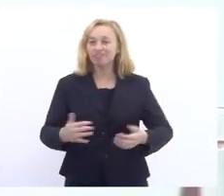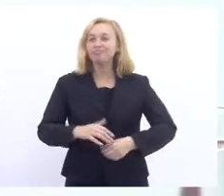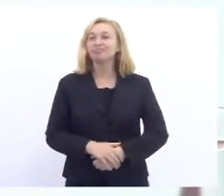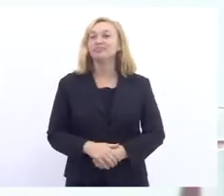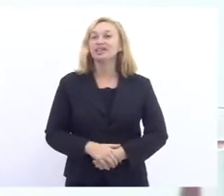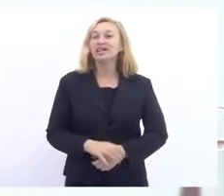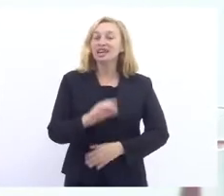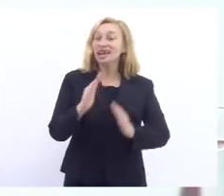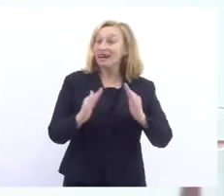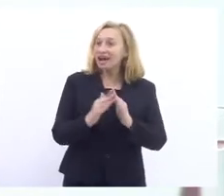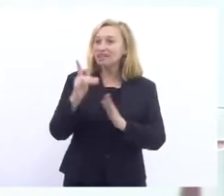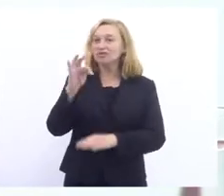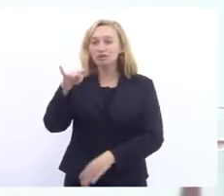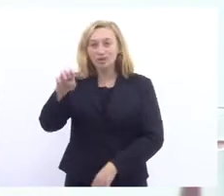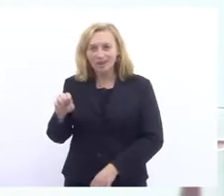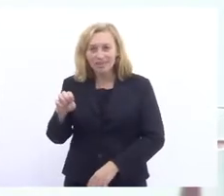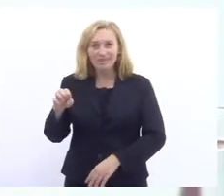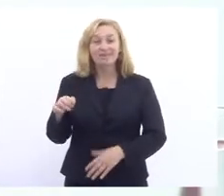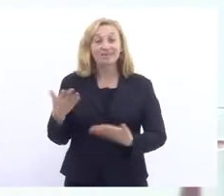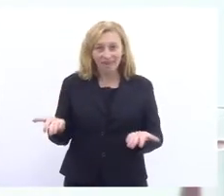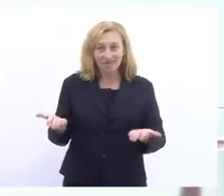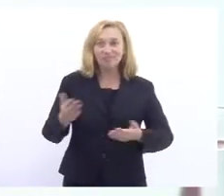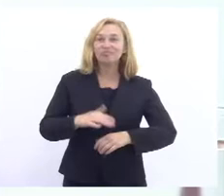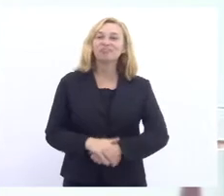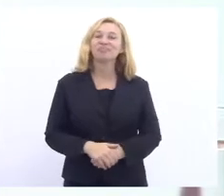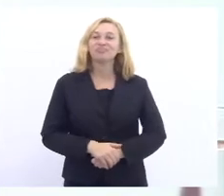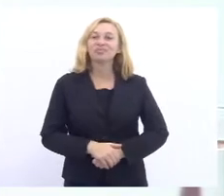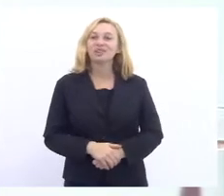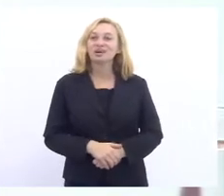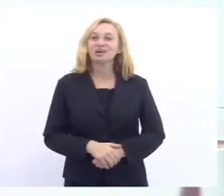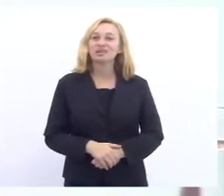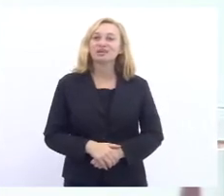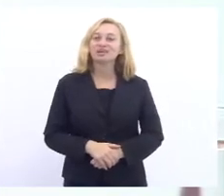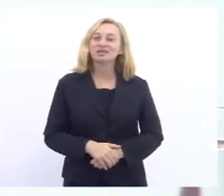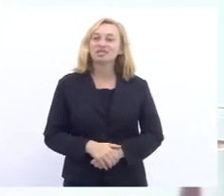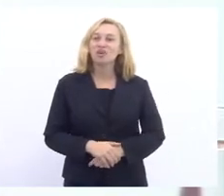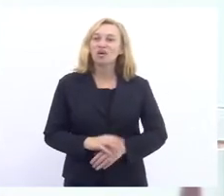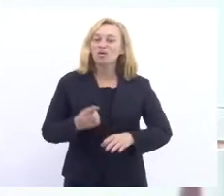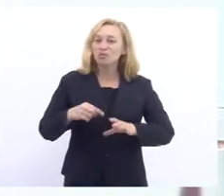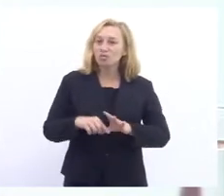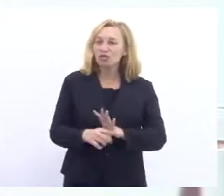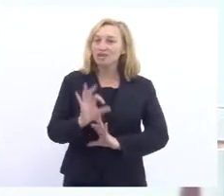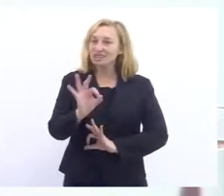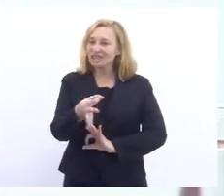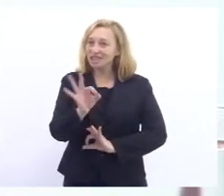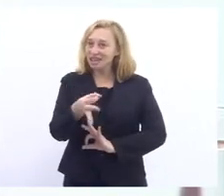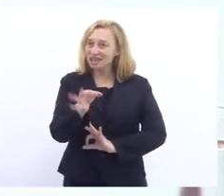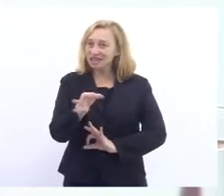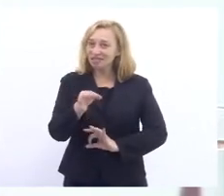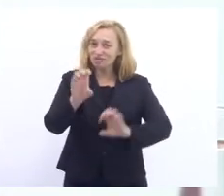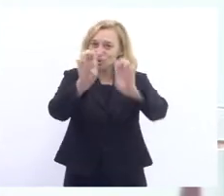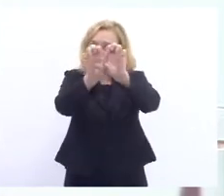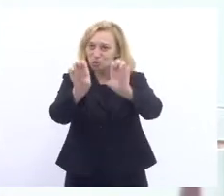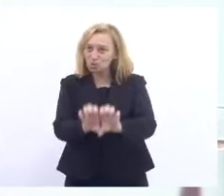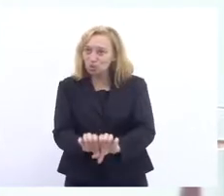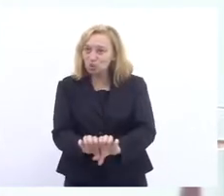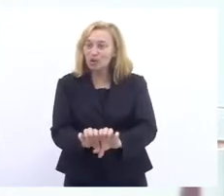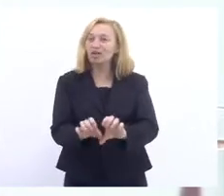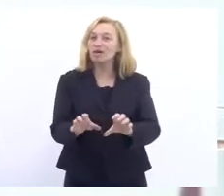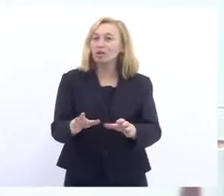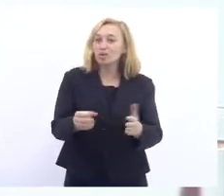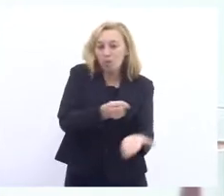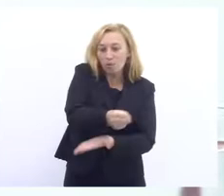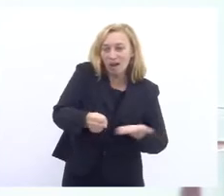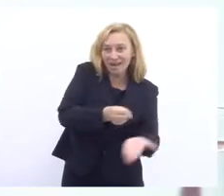EA cada Fluminense e não por acaso né mas por uma profunda convicção se estrutura com base